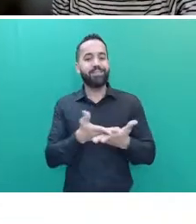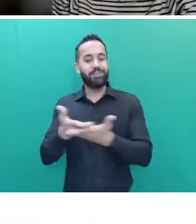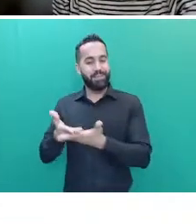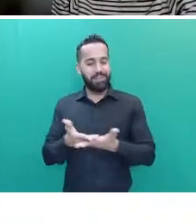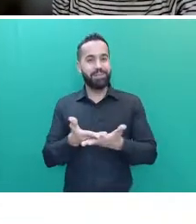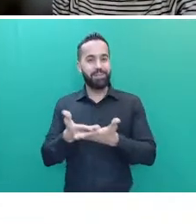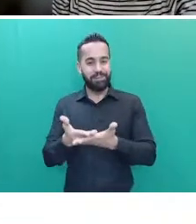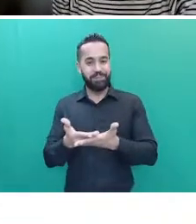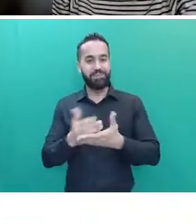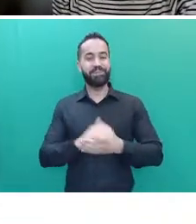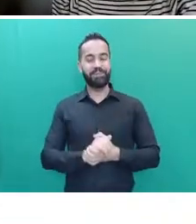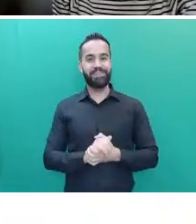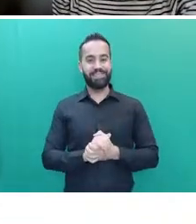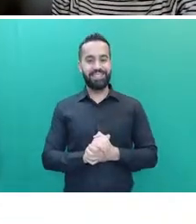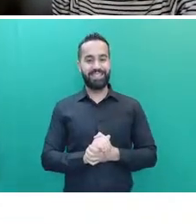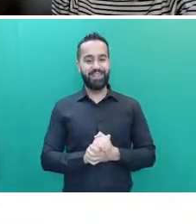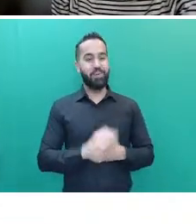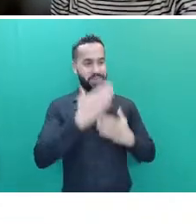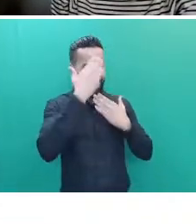orientadora.